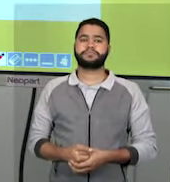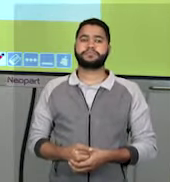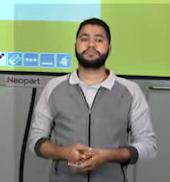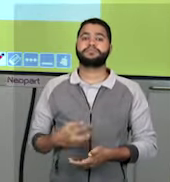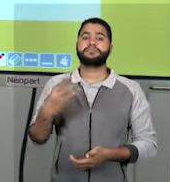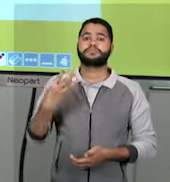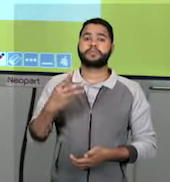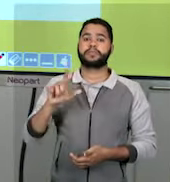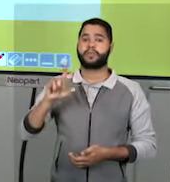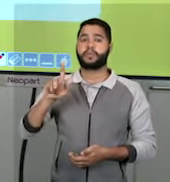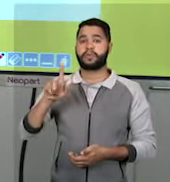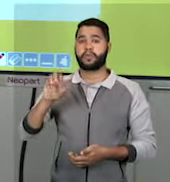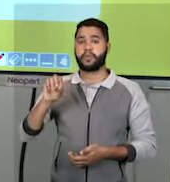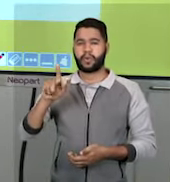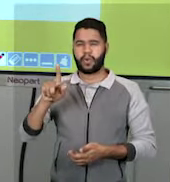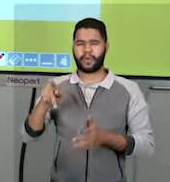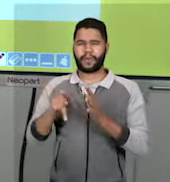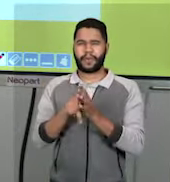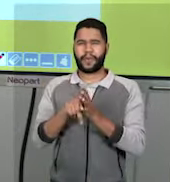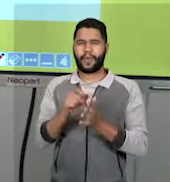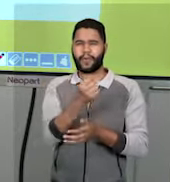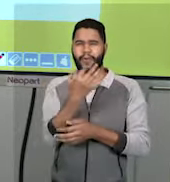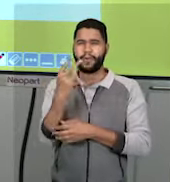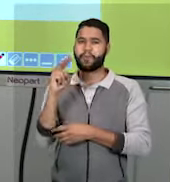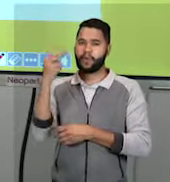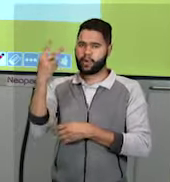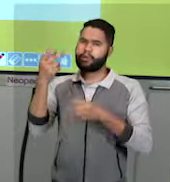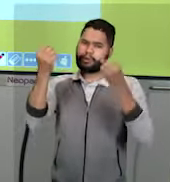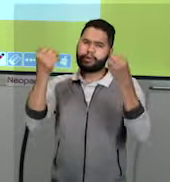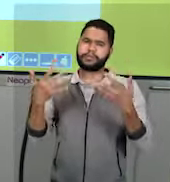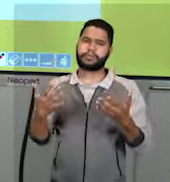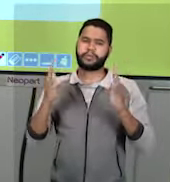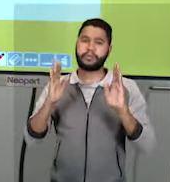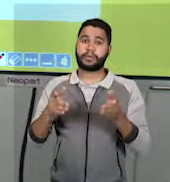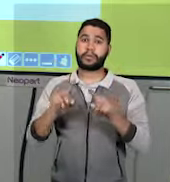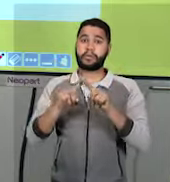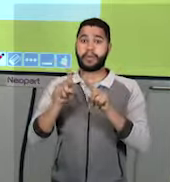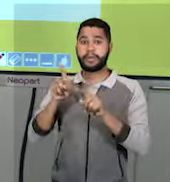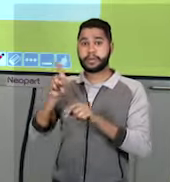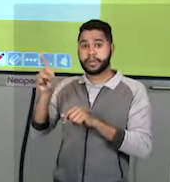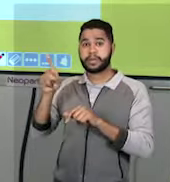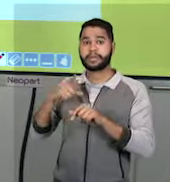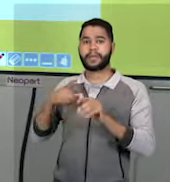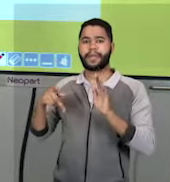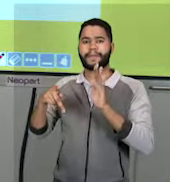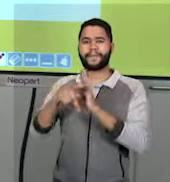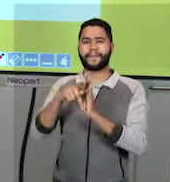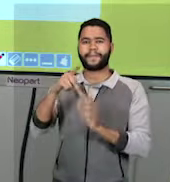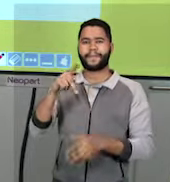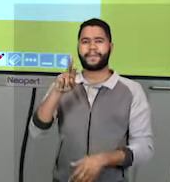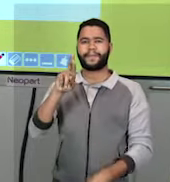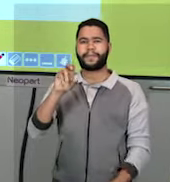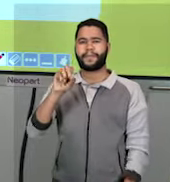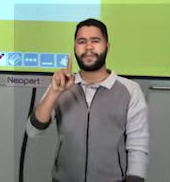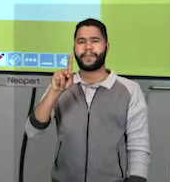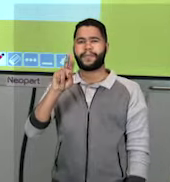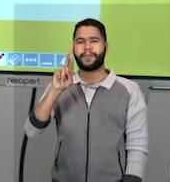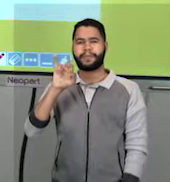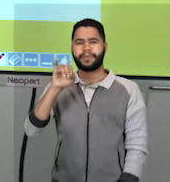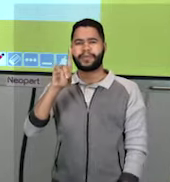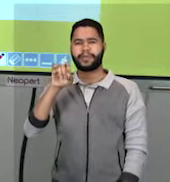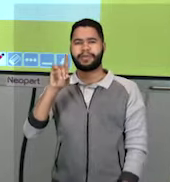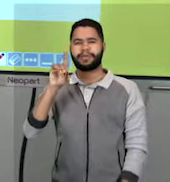Terceiro logaritmo de uma potência, nós já até tínhamos falado sobre ele, né? Mas aqui nós temos a propriedade. Então, toda vez que eu tiver um